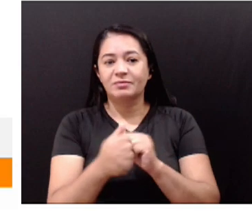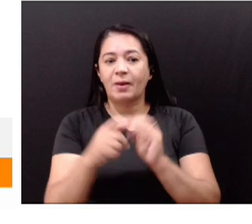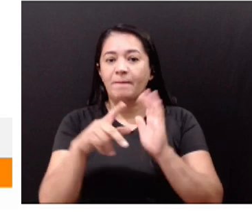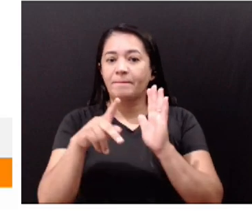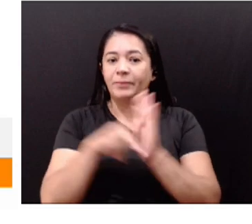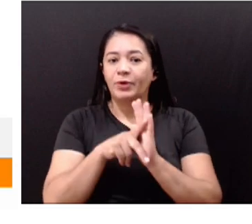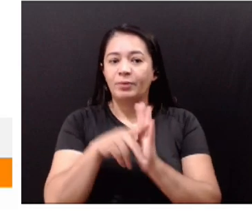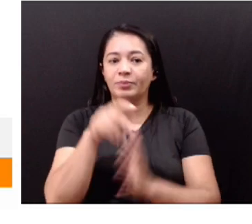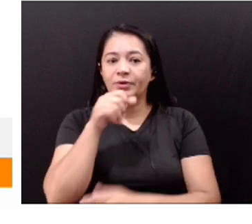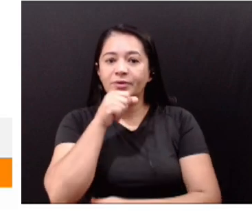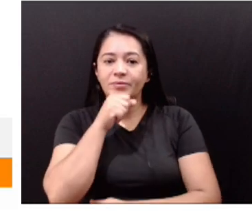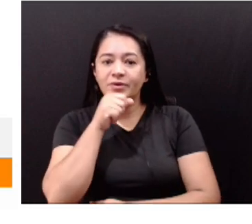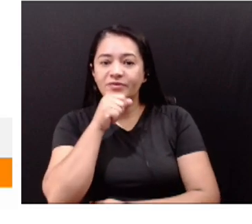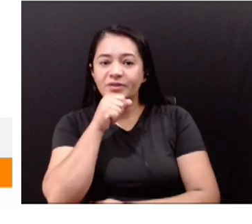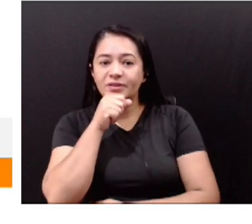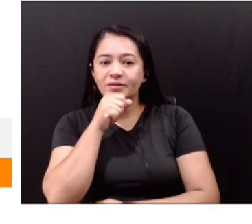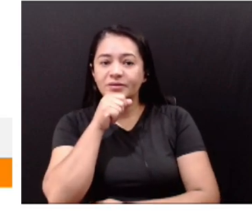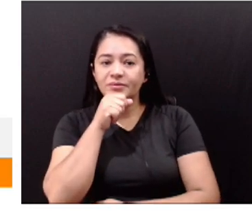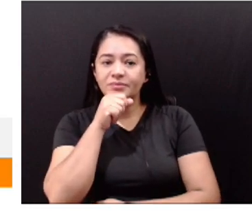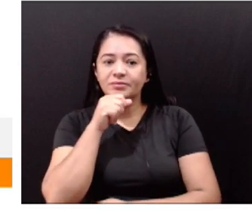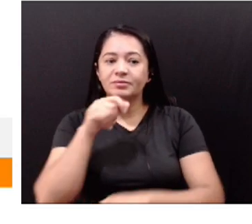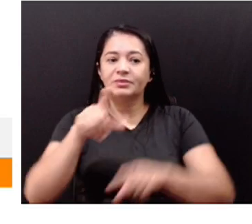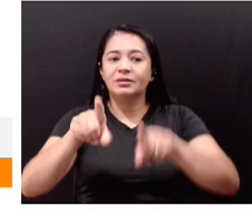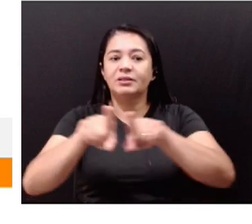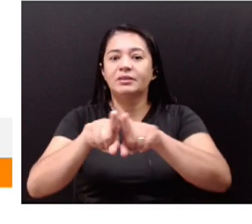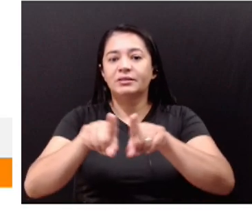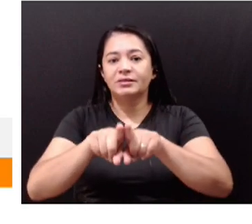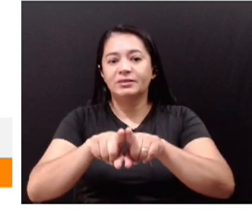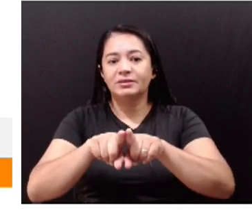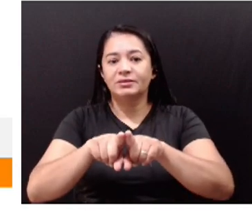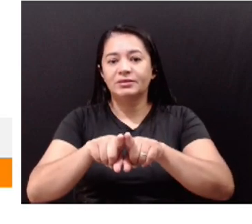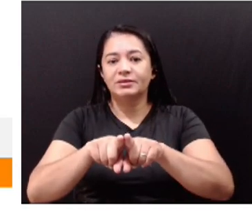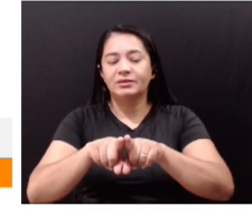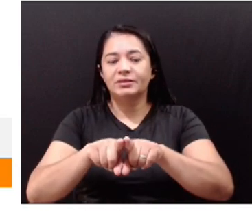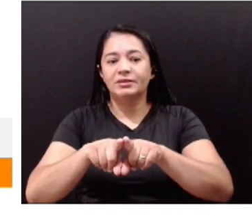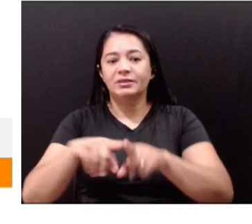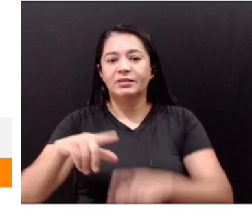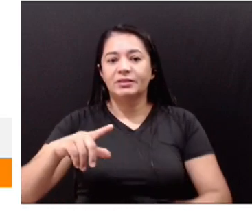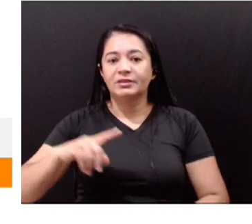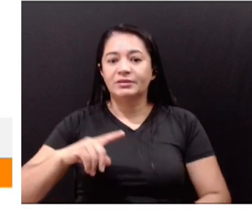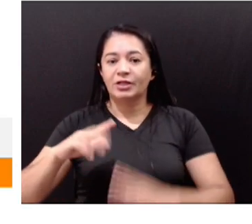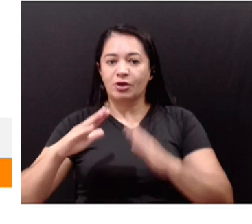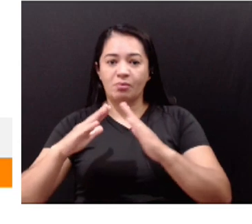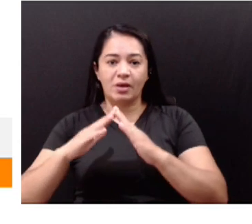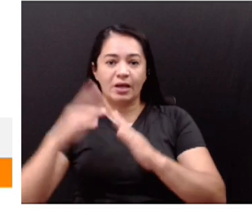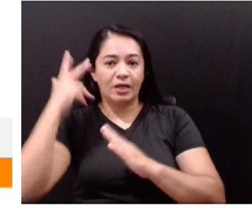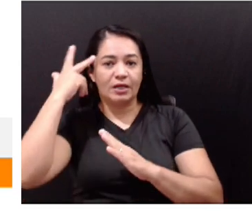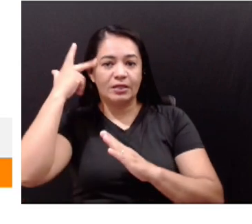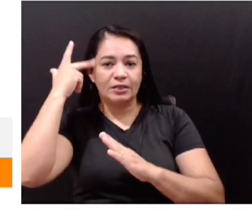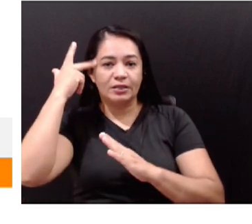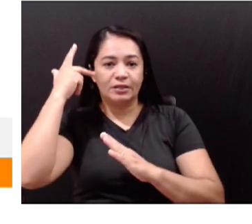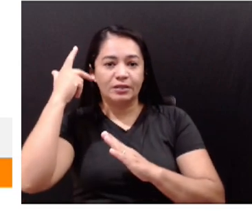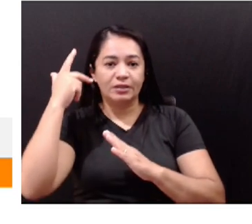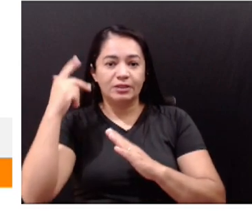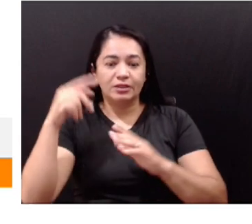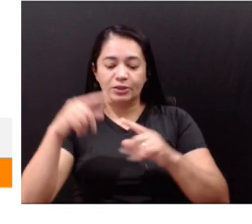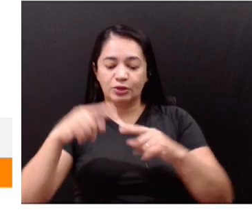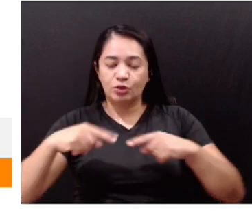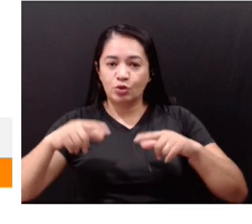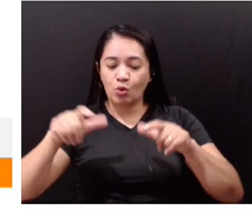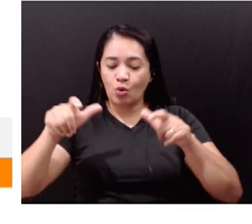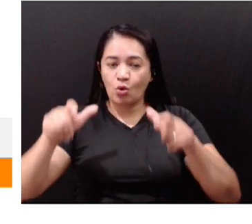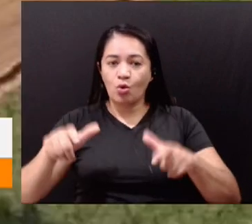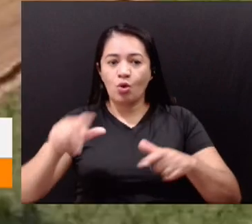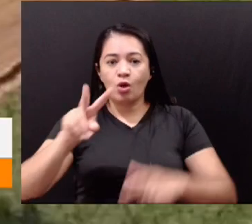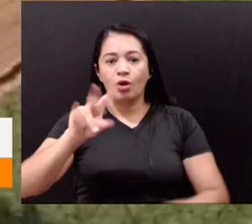também nós temos uma casa comum, uma vila que